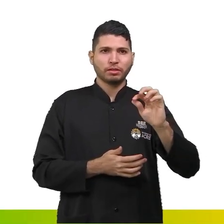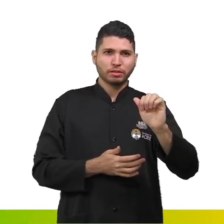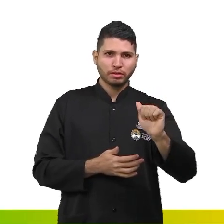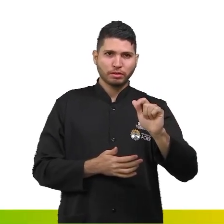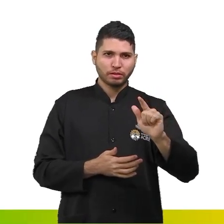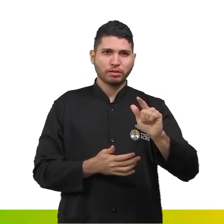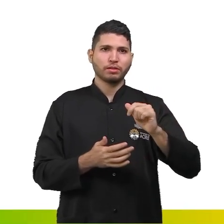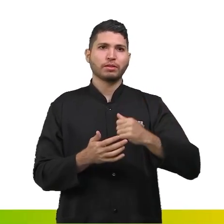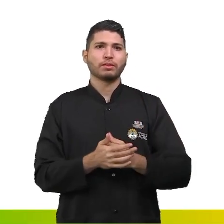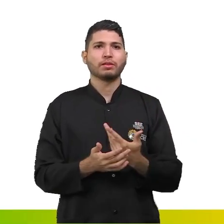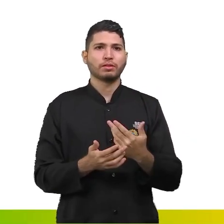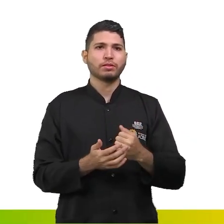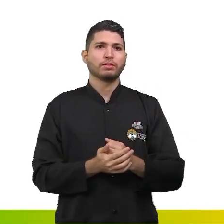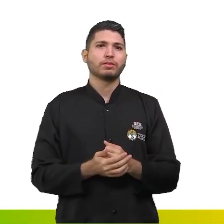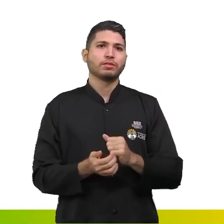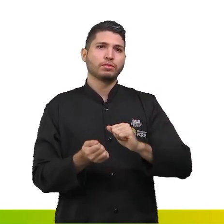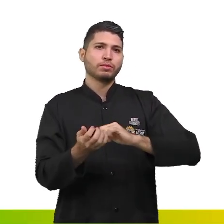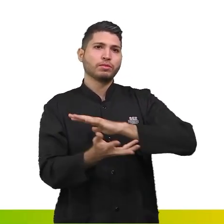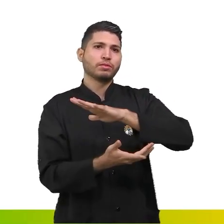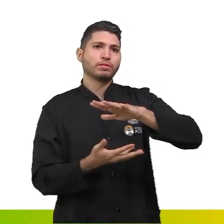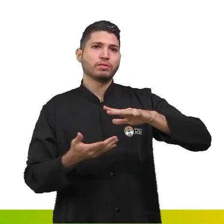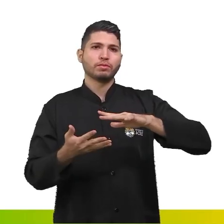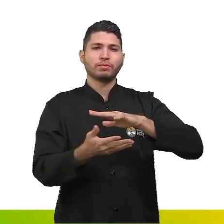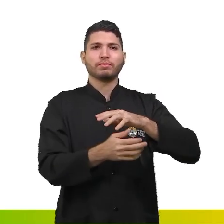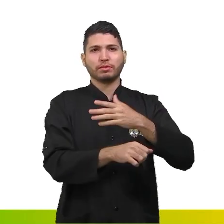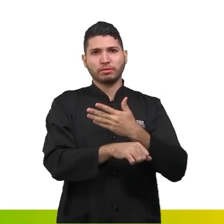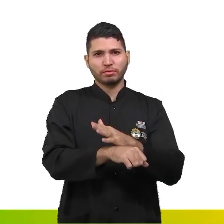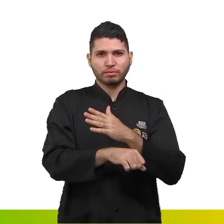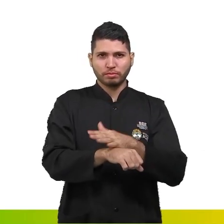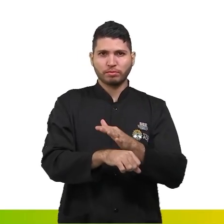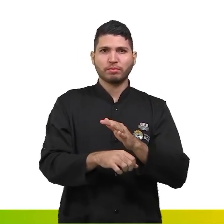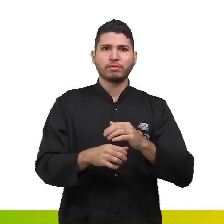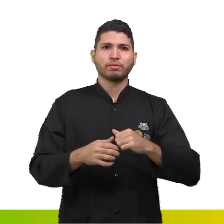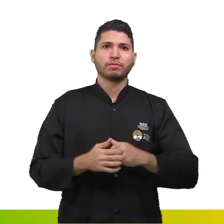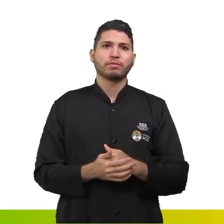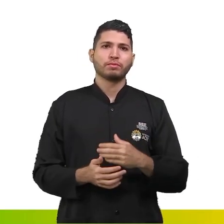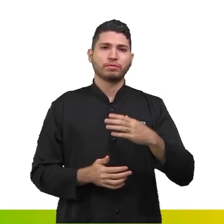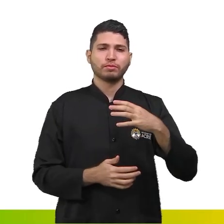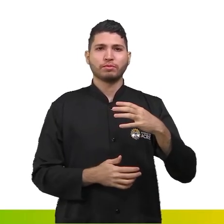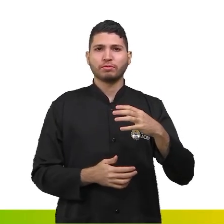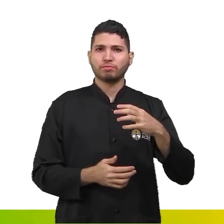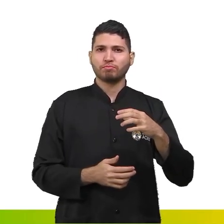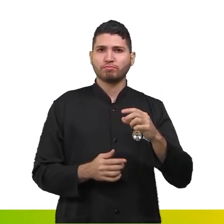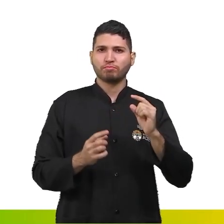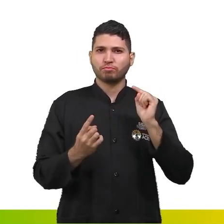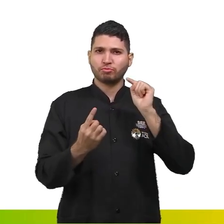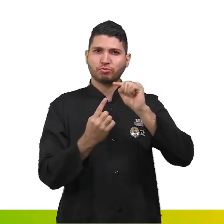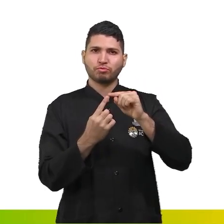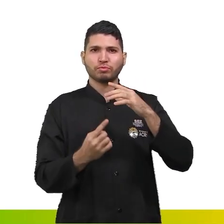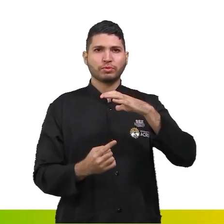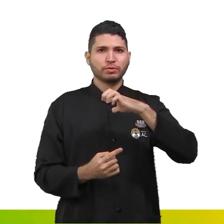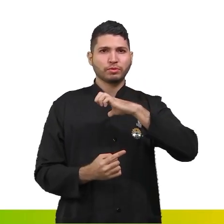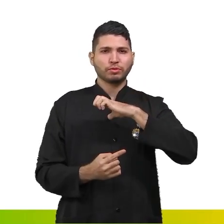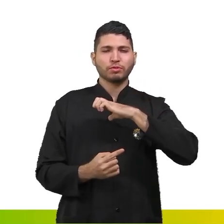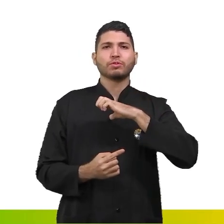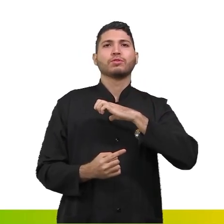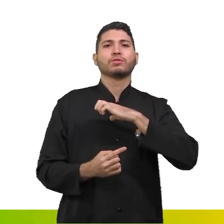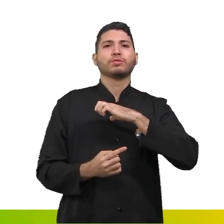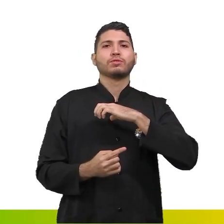questão do universo prático, funciona num sentido ético, o sentido de como